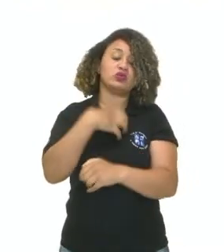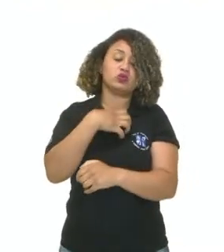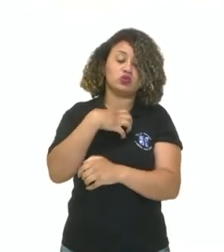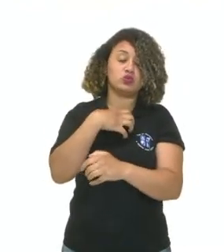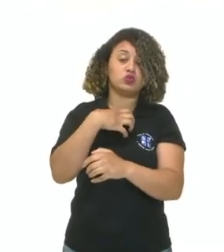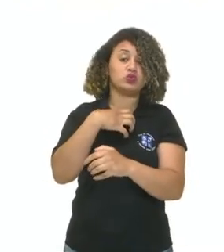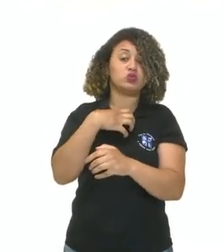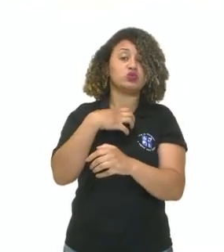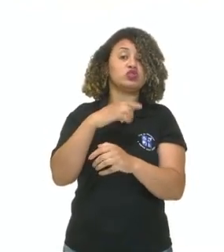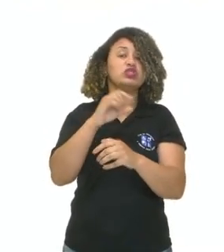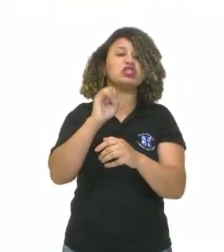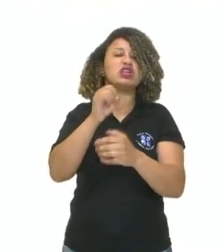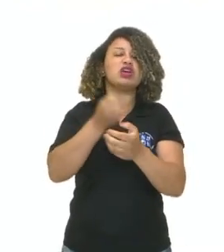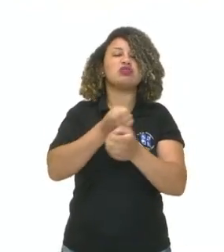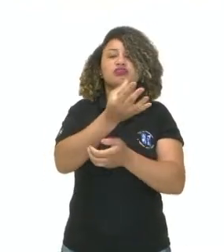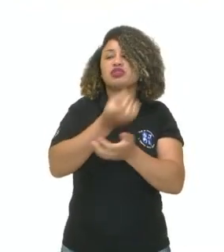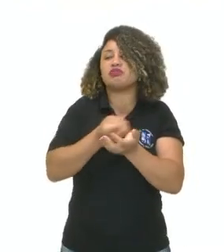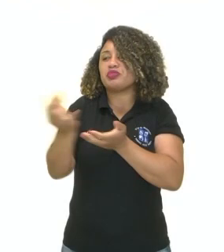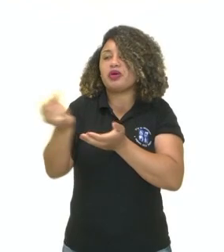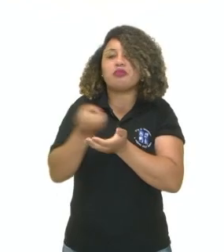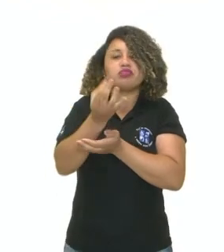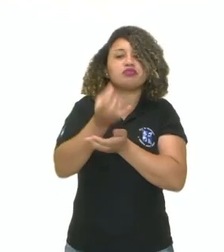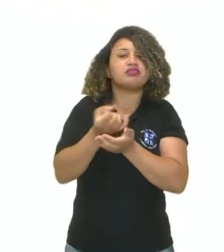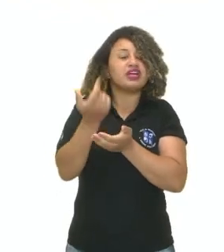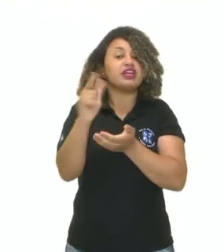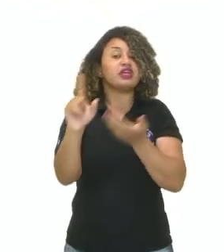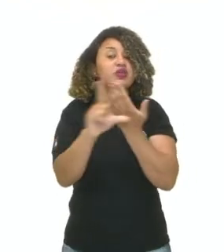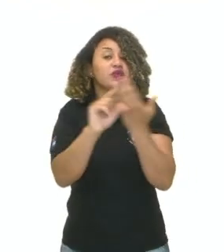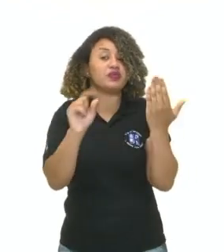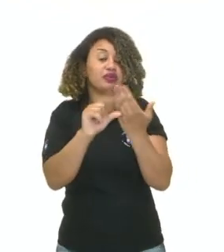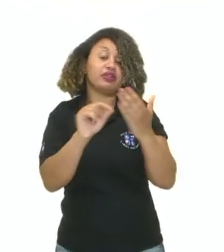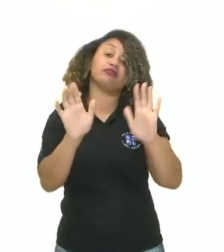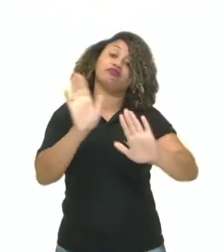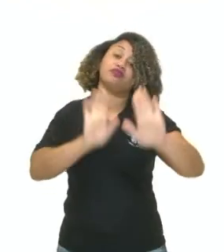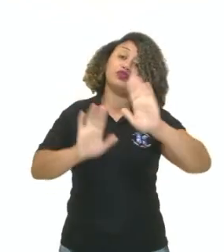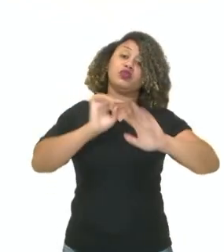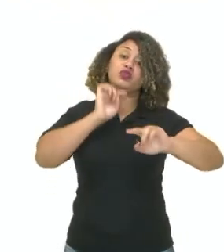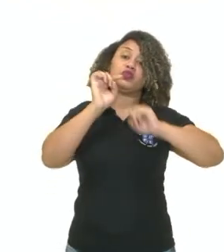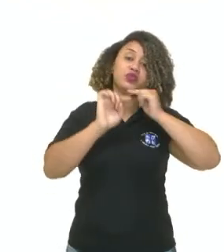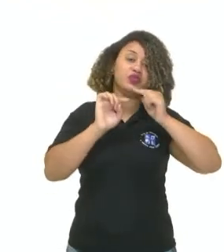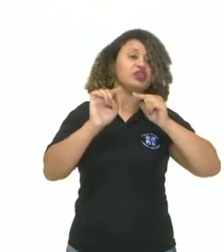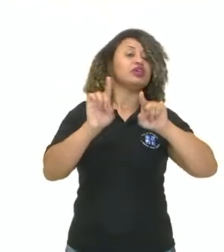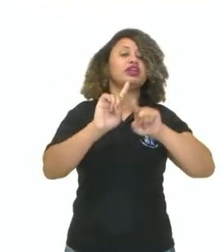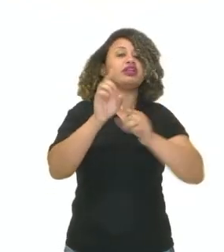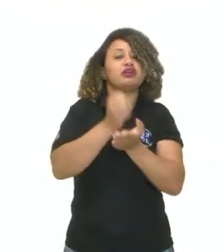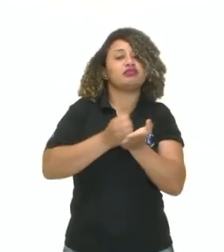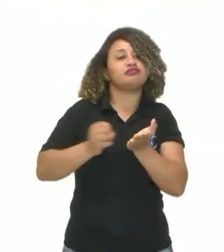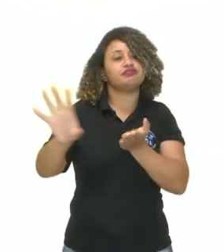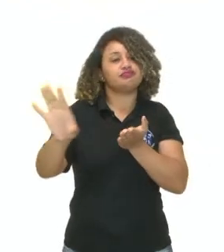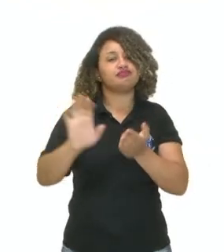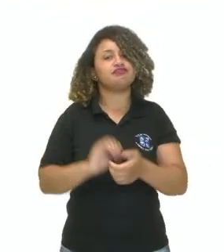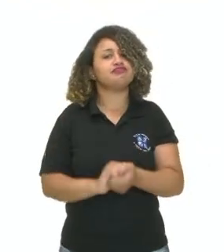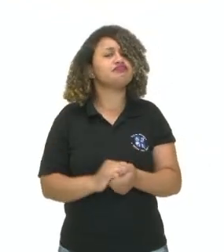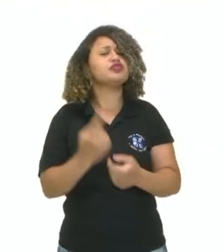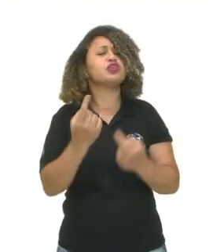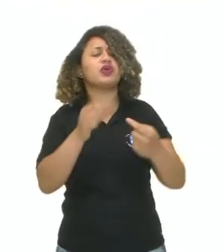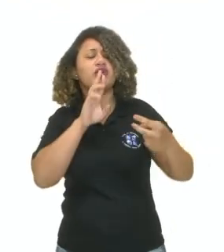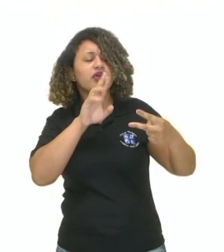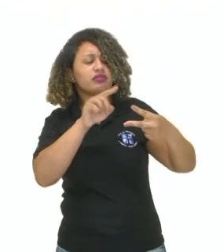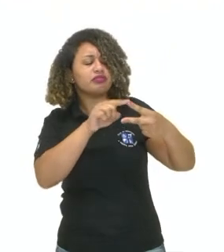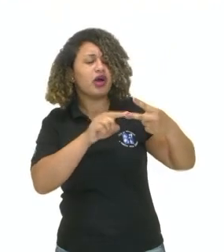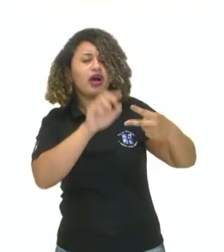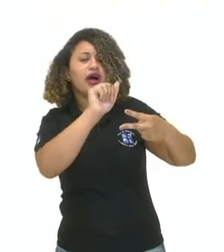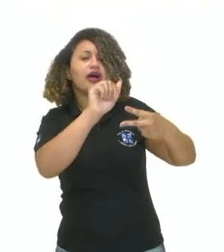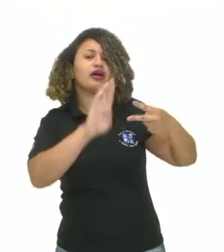se for uma corrente sem autor, desconfie e, de preferência, não compartilhe. E aí, qual é a resposta